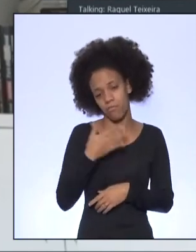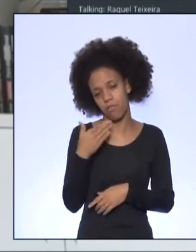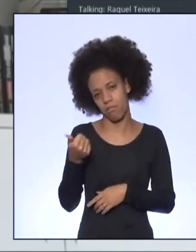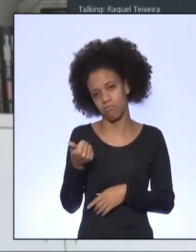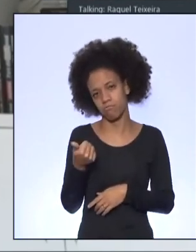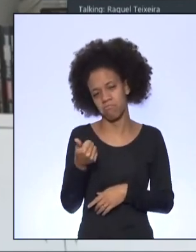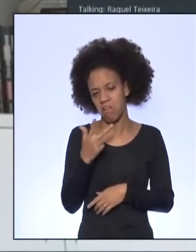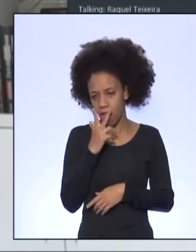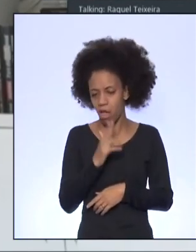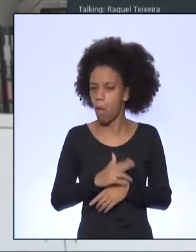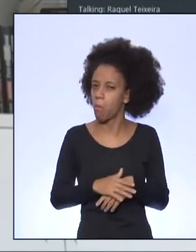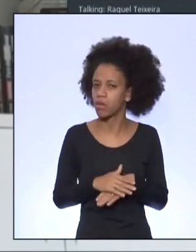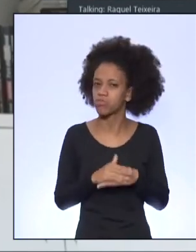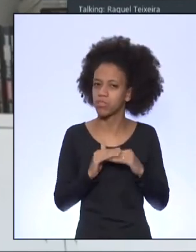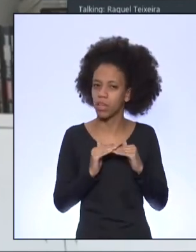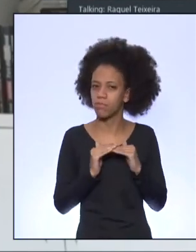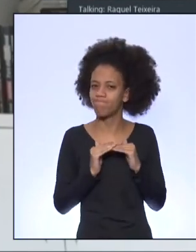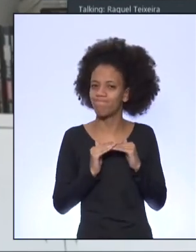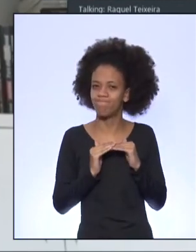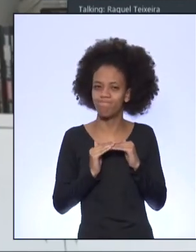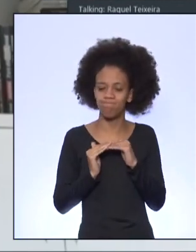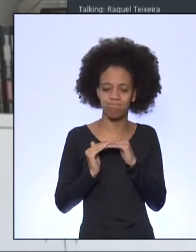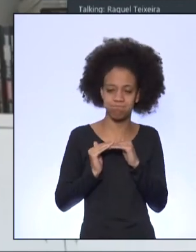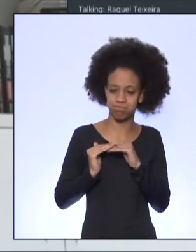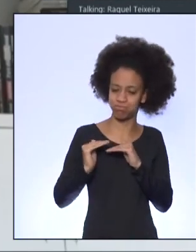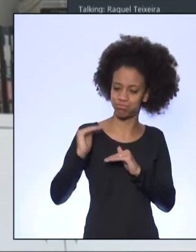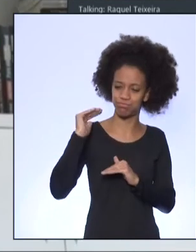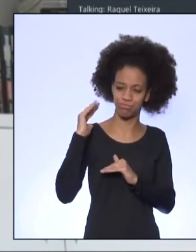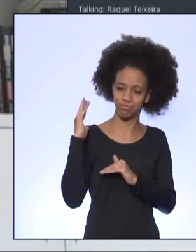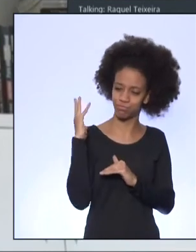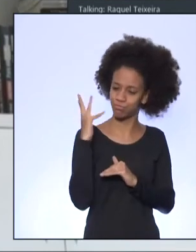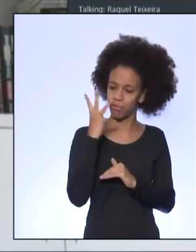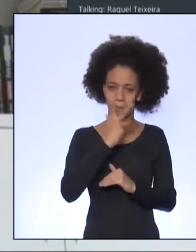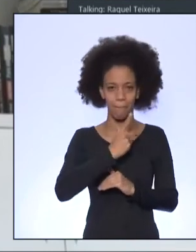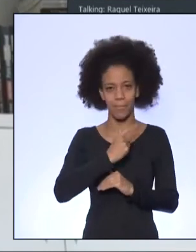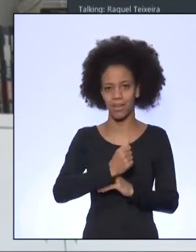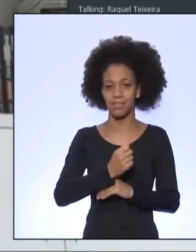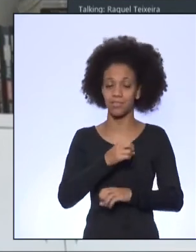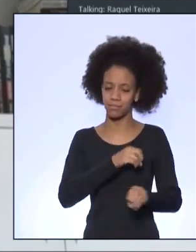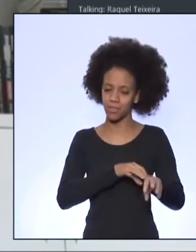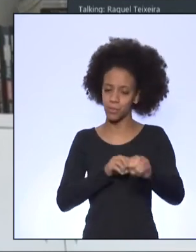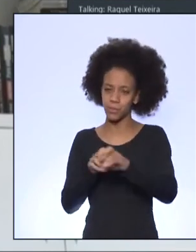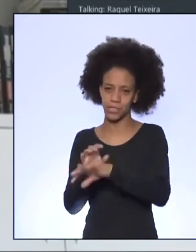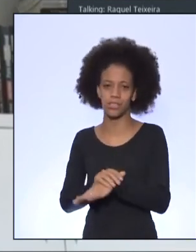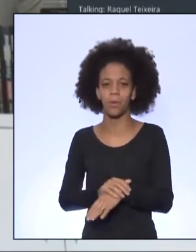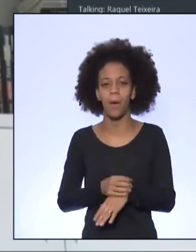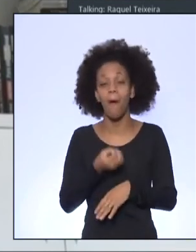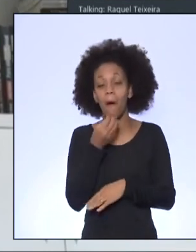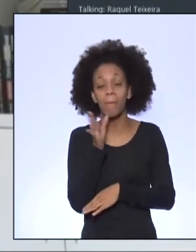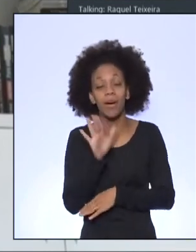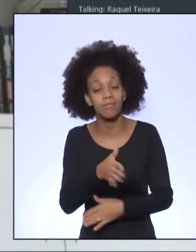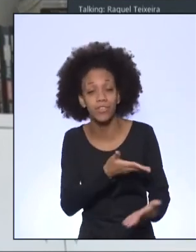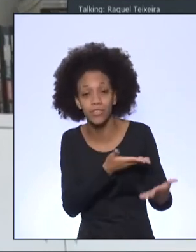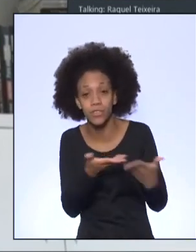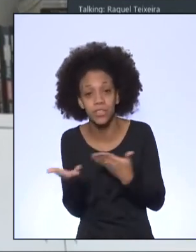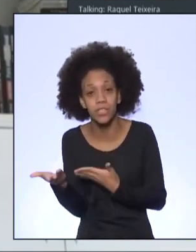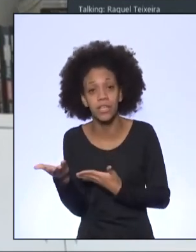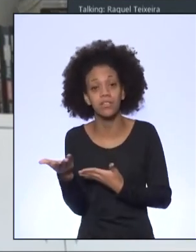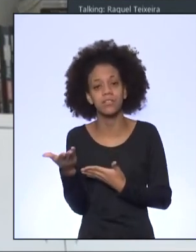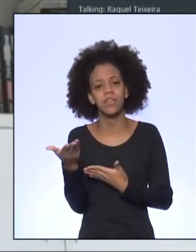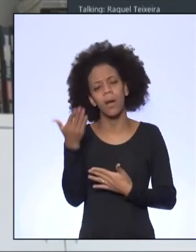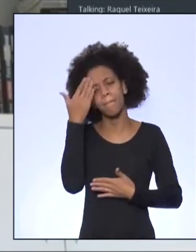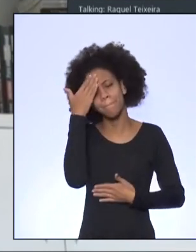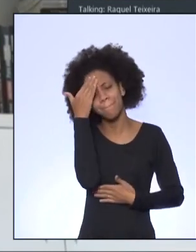grande, né, legado, a grande beleza da educação. Boa tarde a todos, mais uma